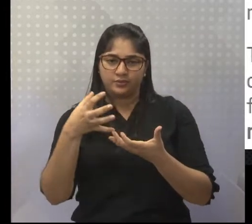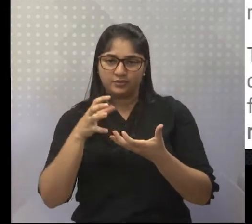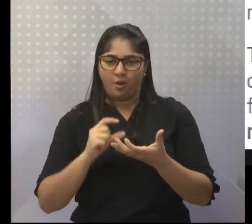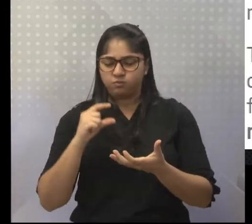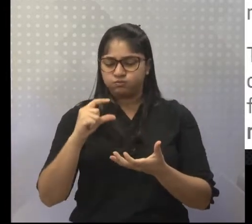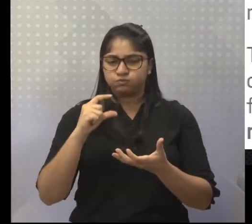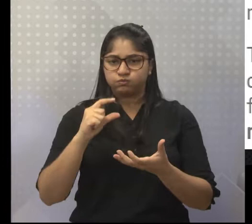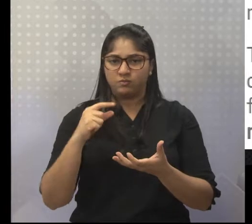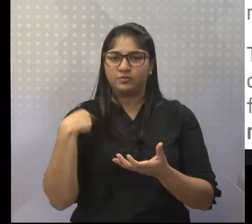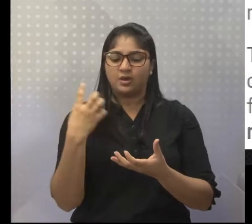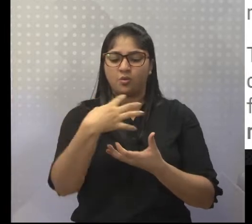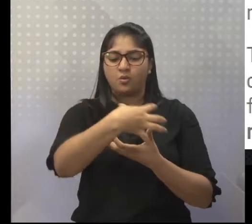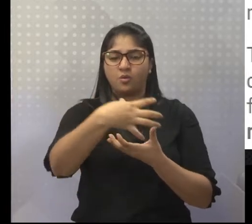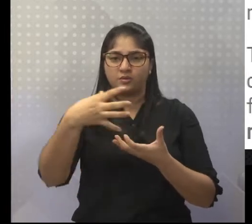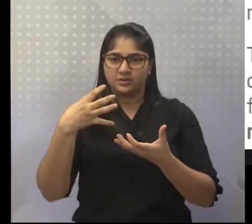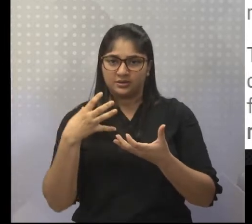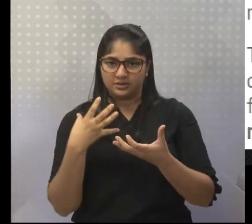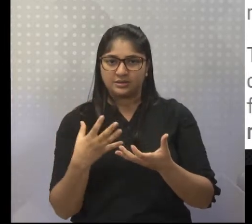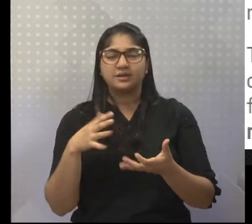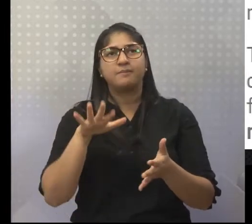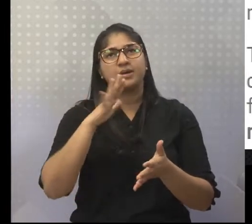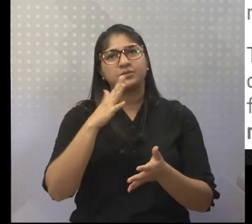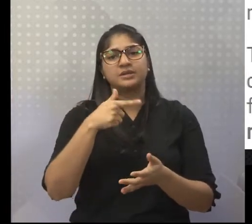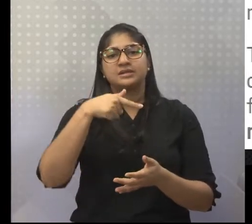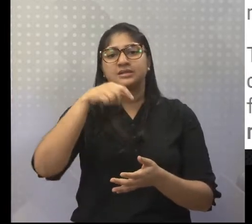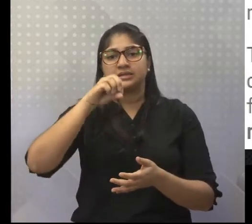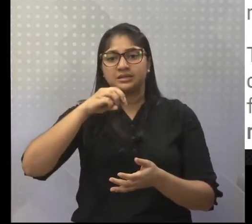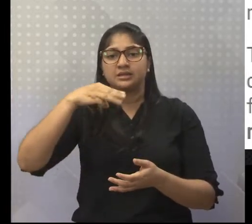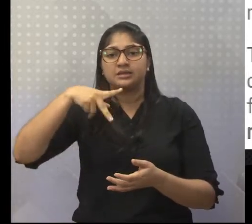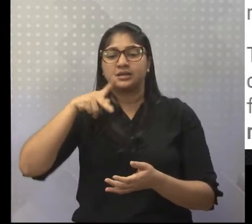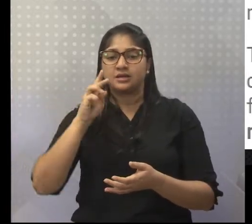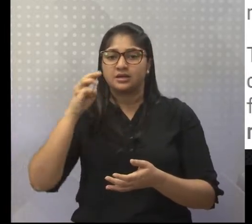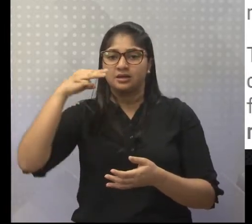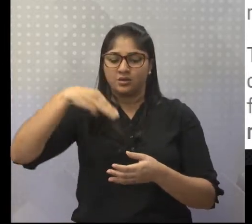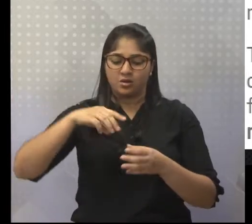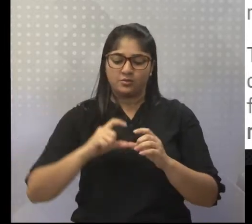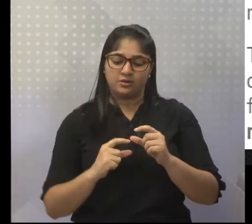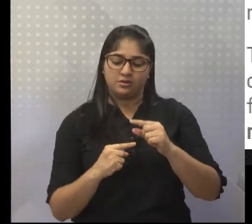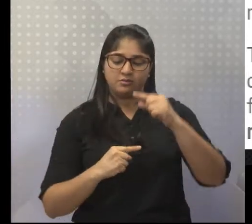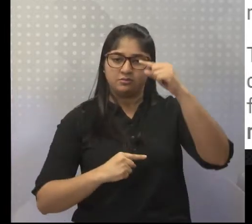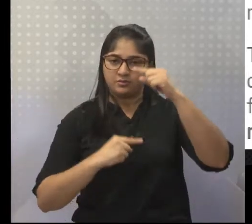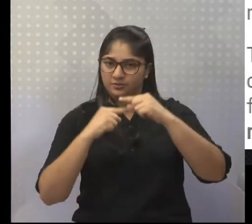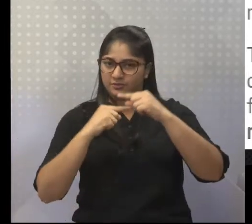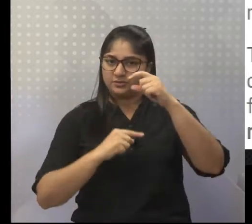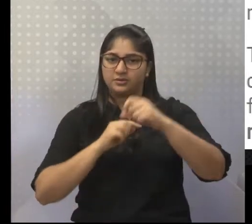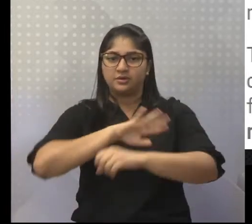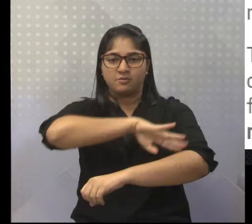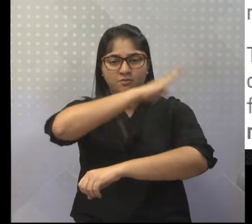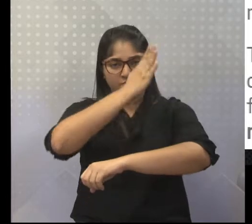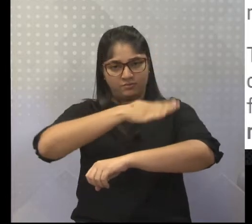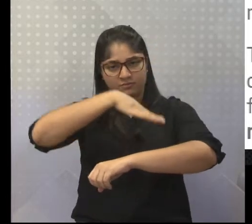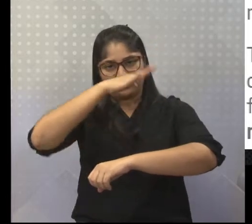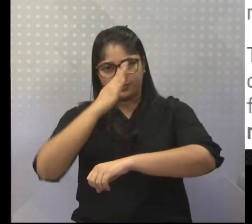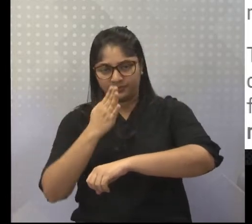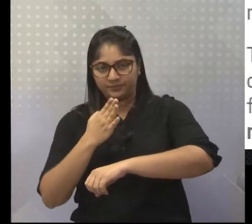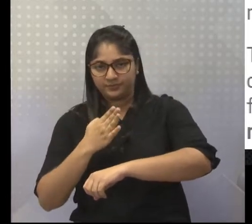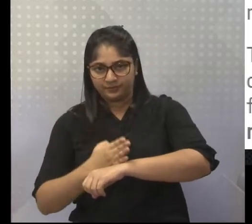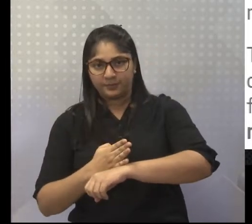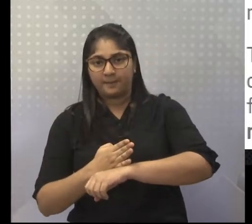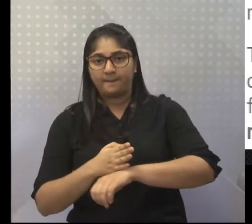oceânica forma os continentes e podem atingir até 70 km sobre as altas cadeias de montanhas e